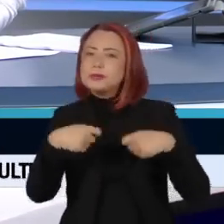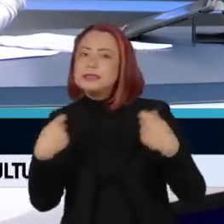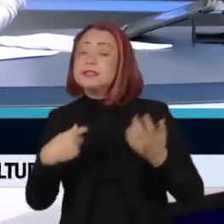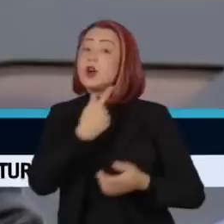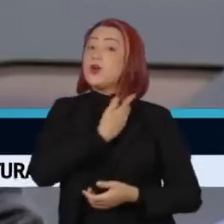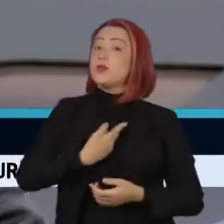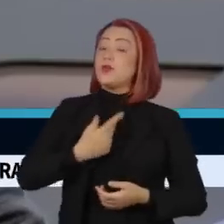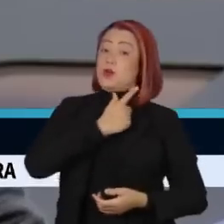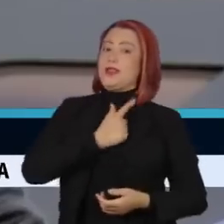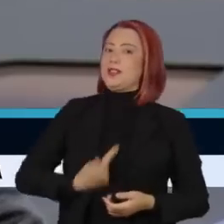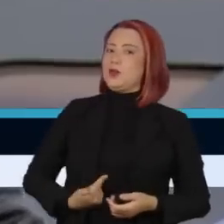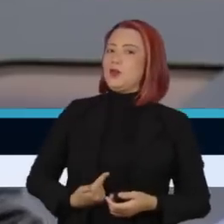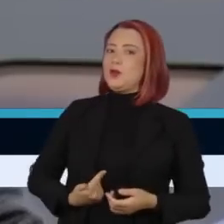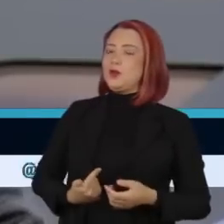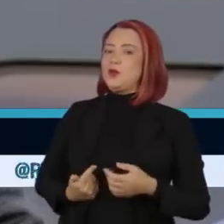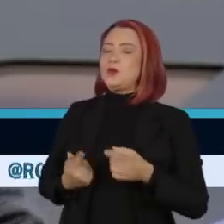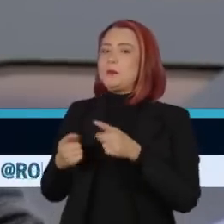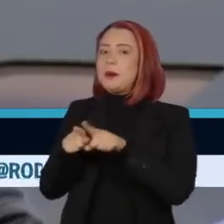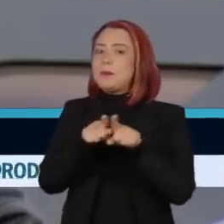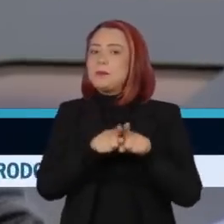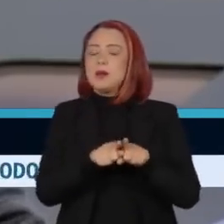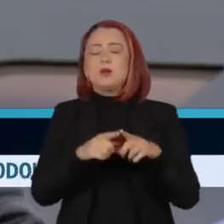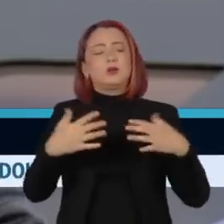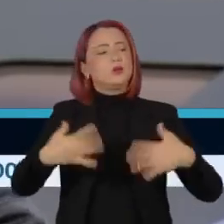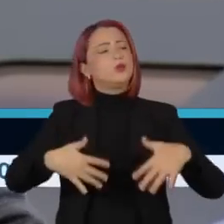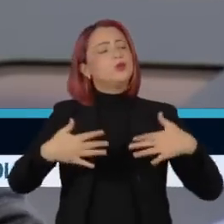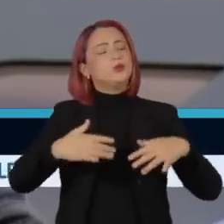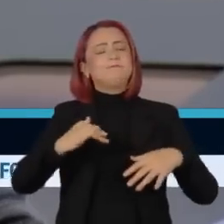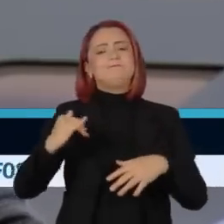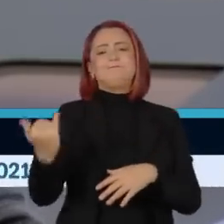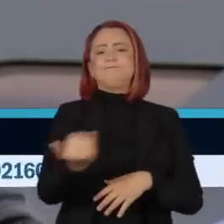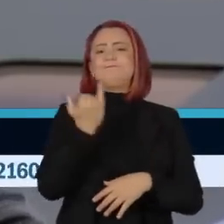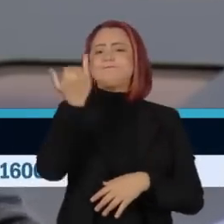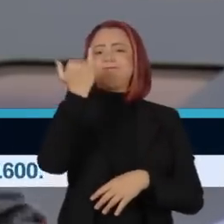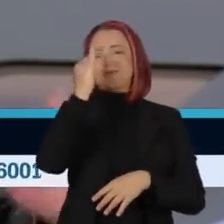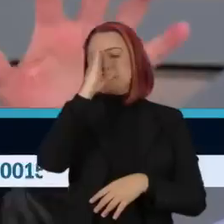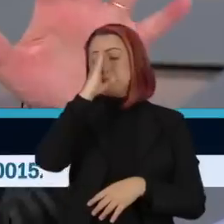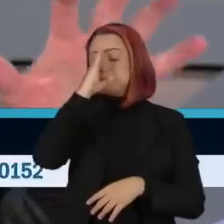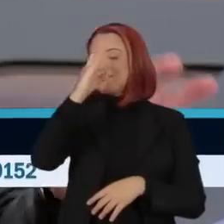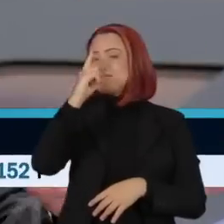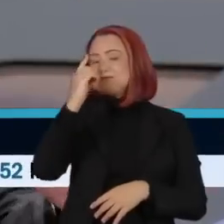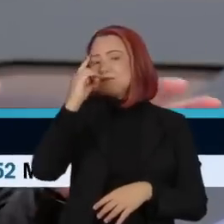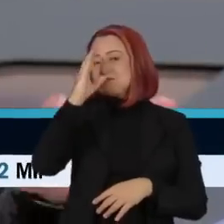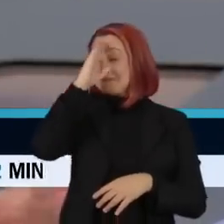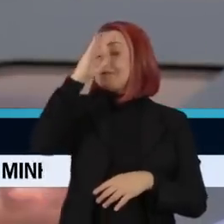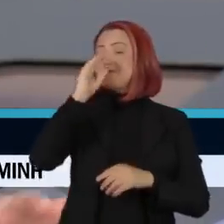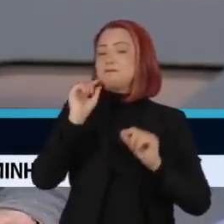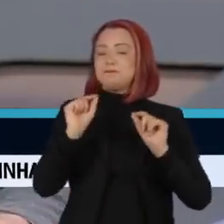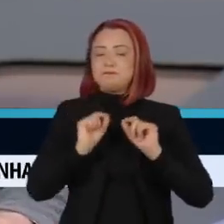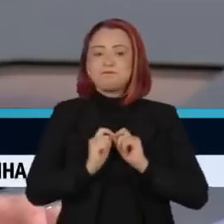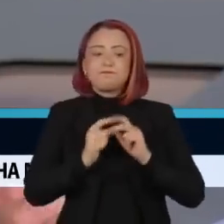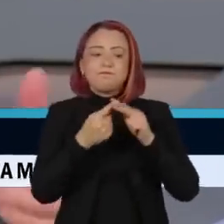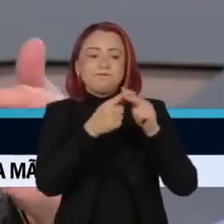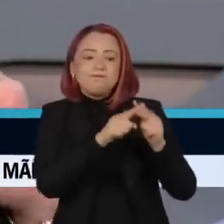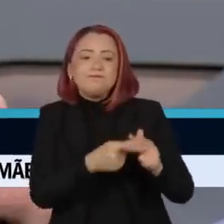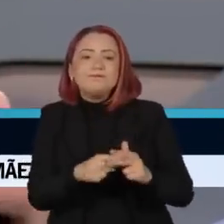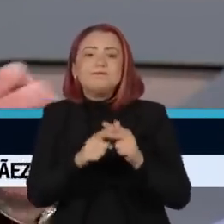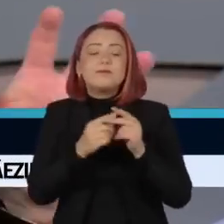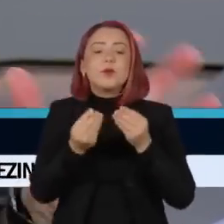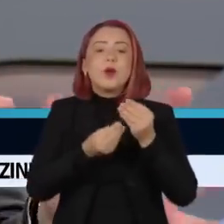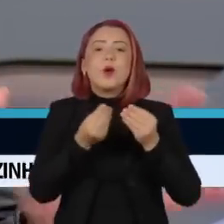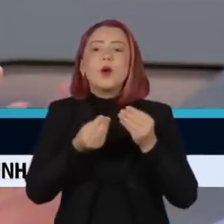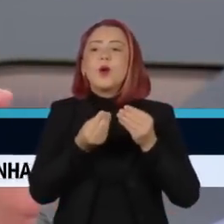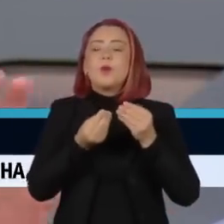governadores? Com certeza é fundamental. Primeiro, a reforma tributária depende do pacto federativo, porque